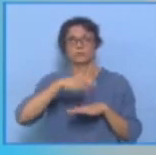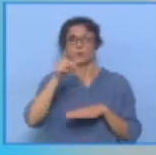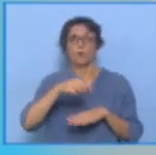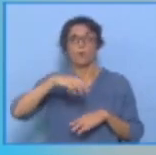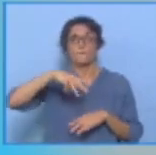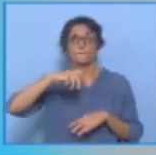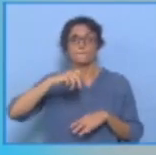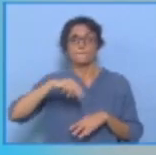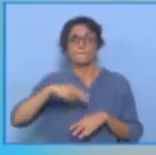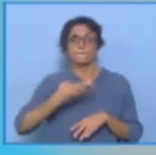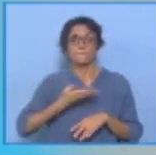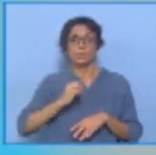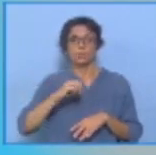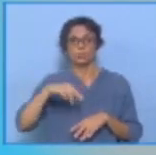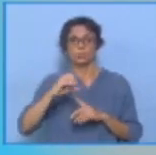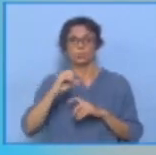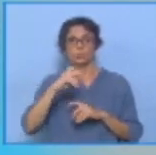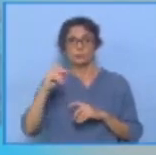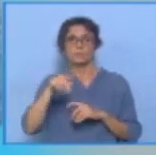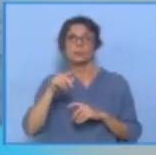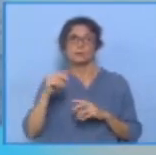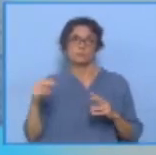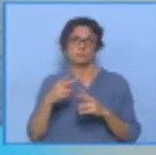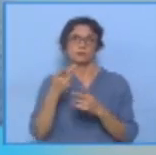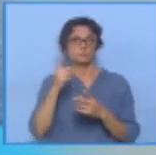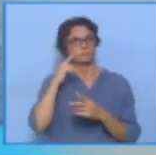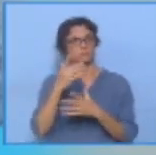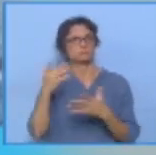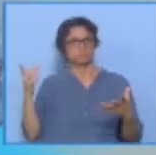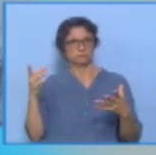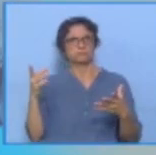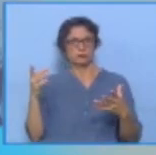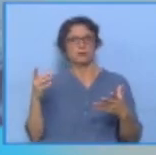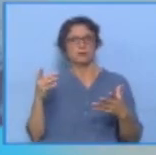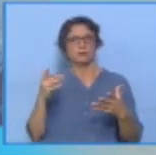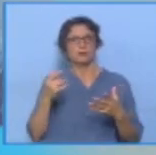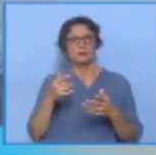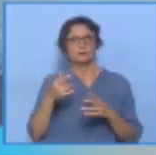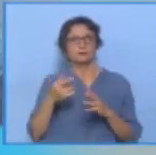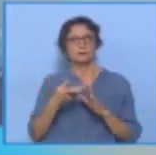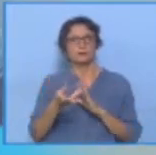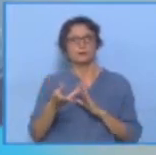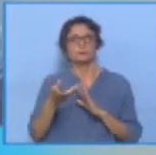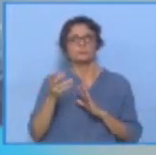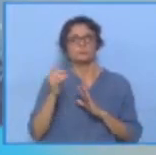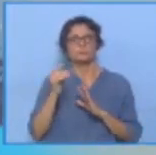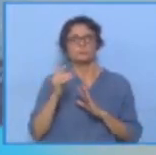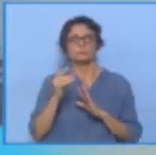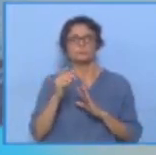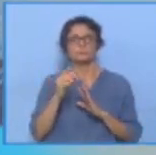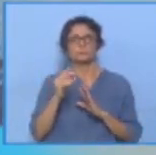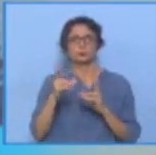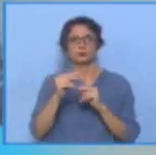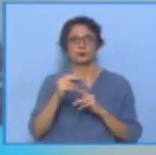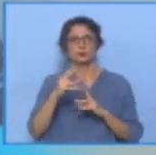Mendonça, é óbvio que é um consistório grande, até quantitativamente. Temos 10 novos eleitores, além dos 3 cardeais com mais de